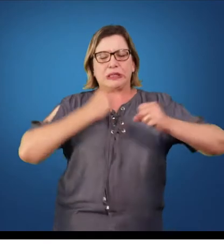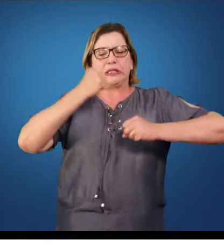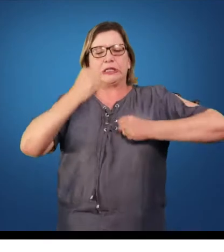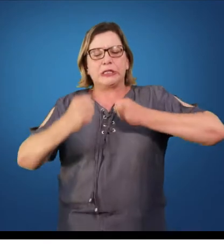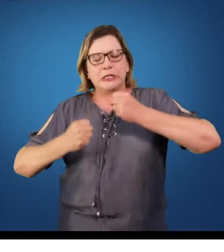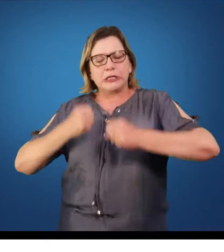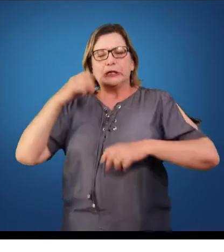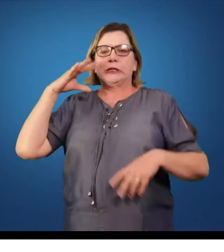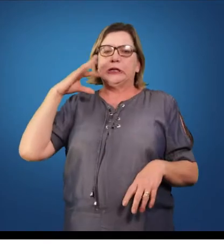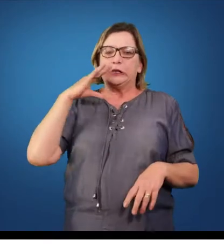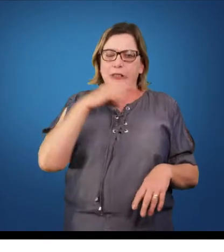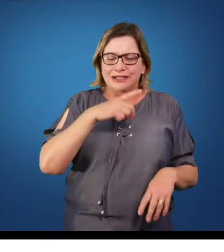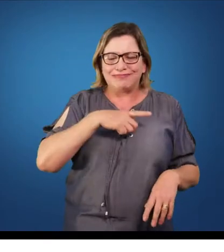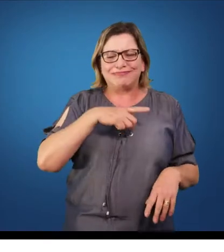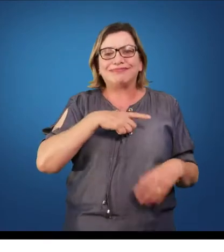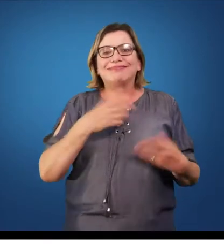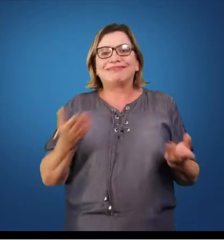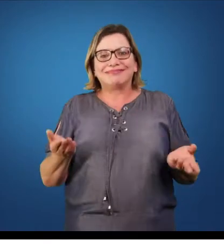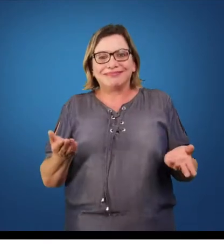aquecer?